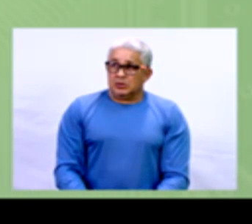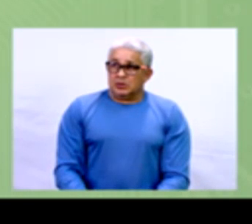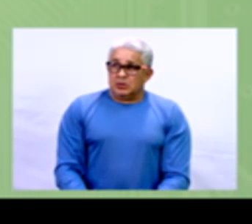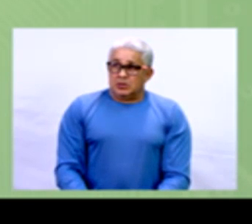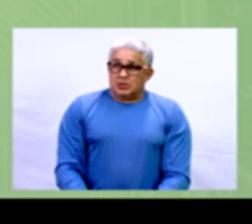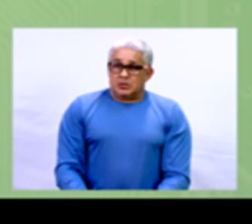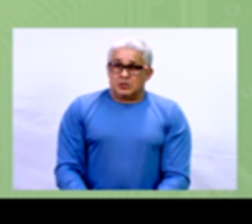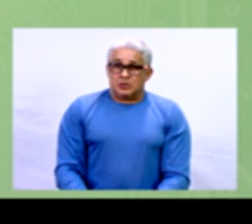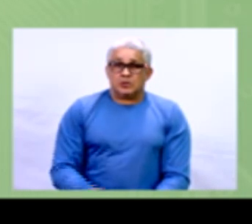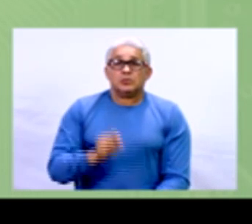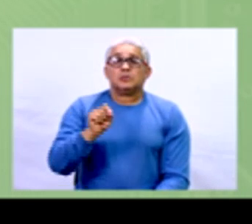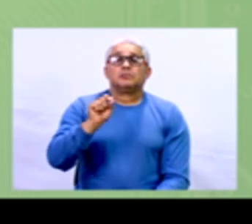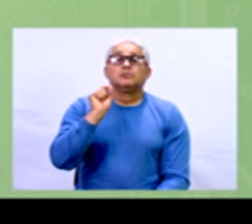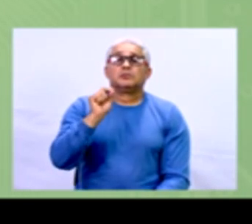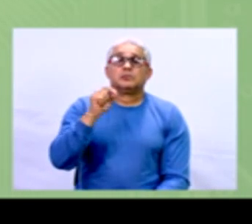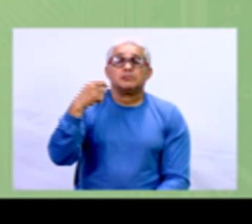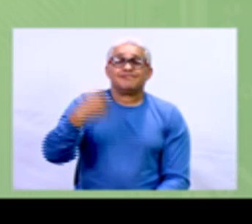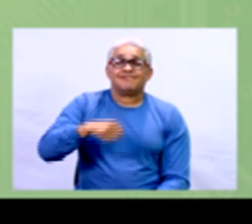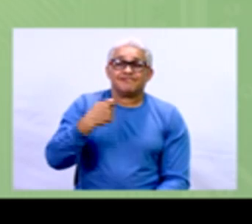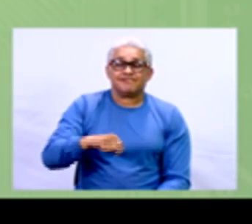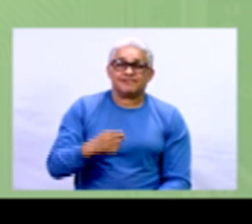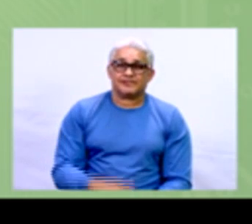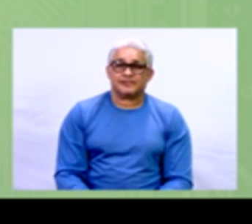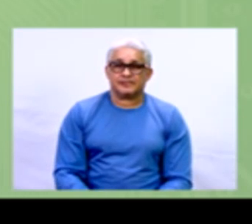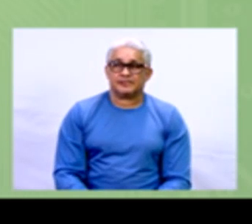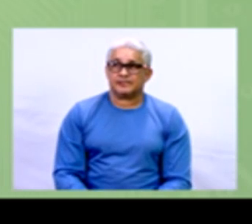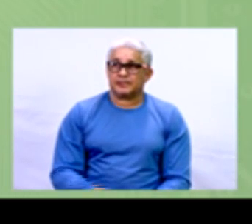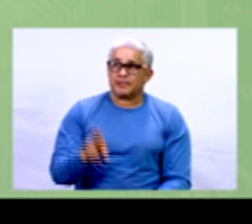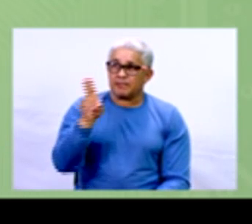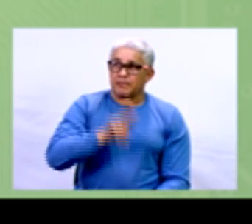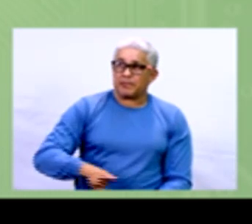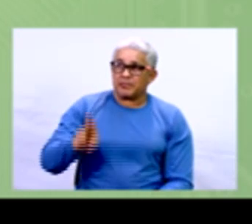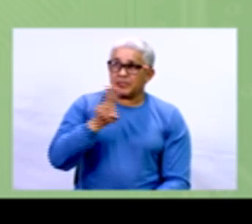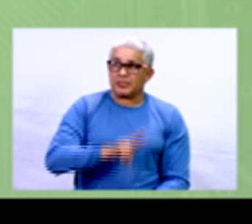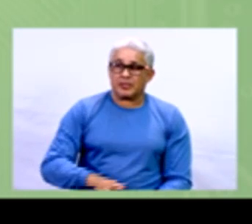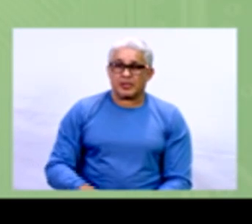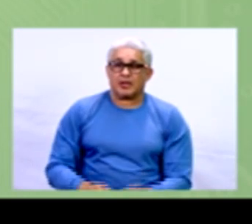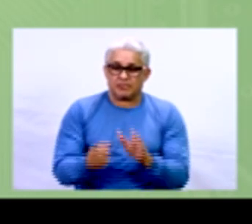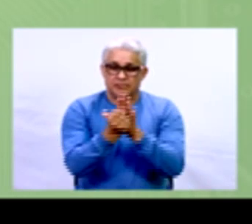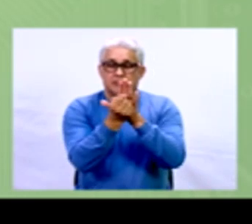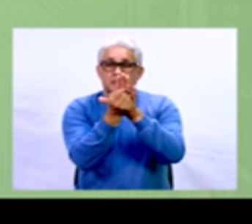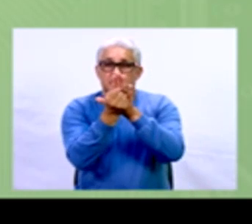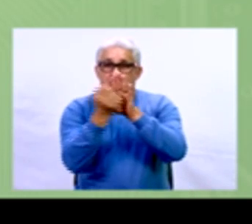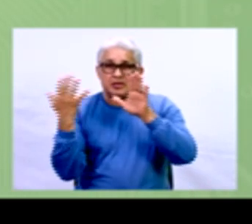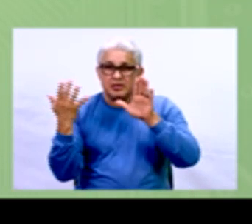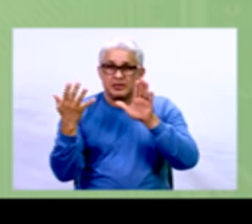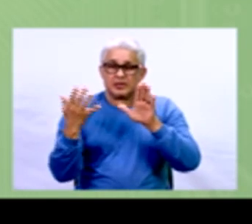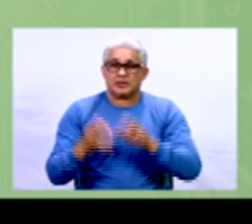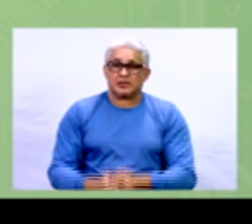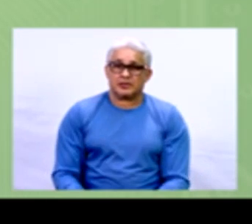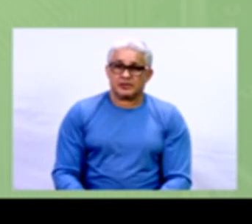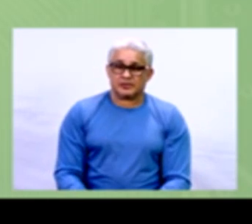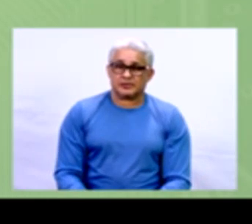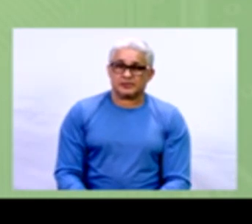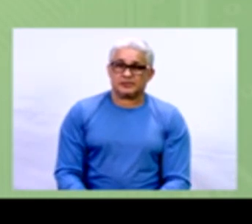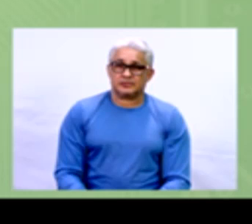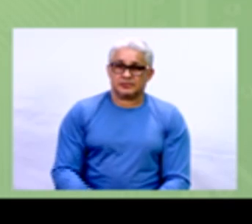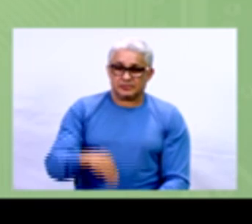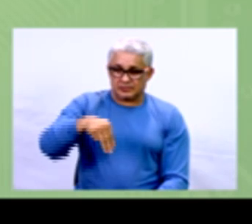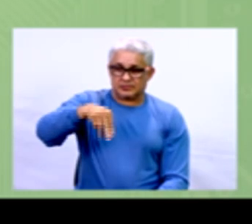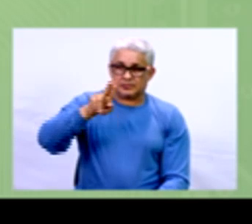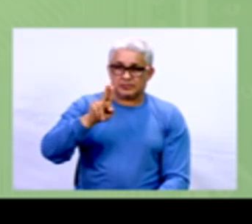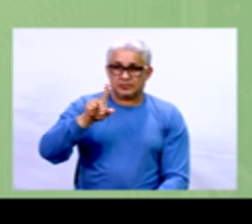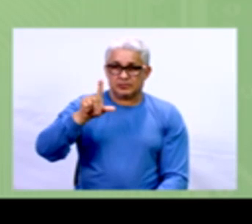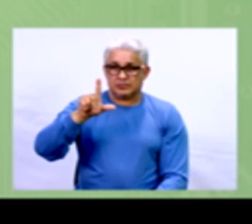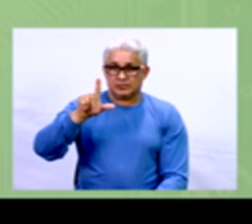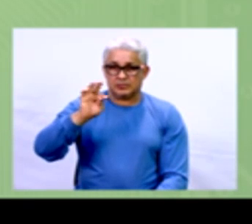E, afinal de contas, quais são os requisitos necessários? Os requisitos necessários para usar recursos multimídia em